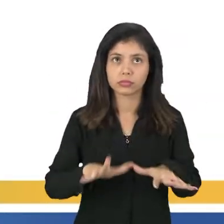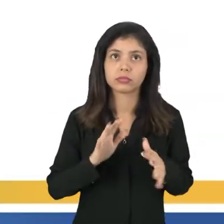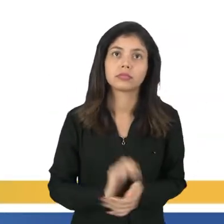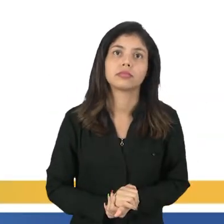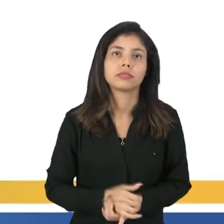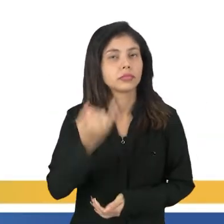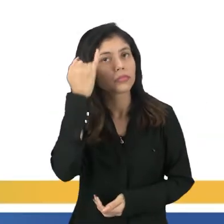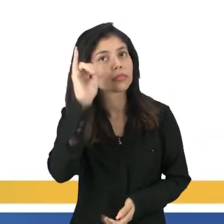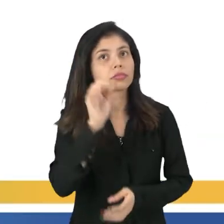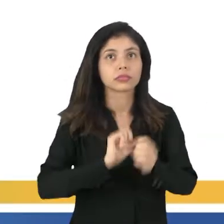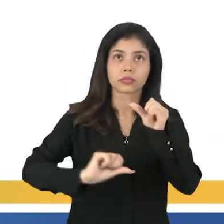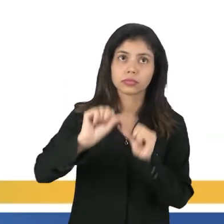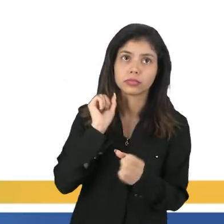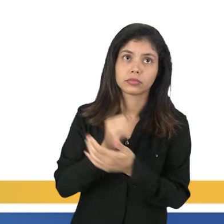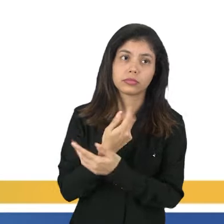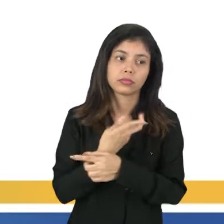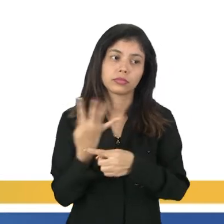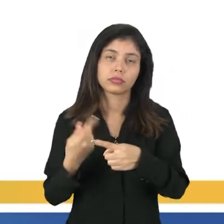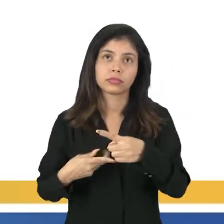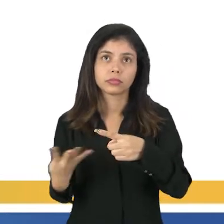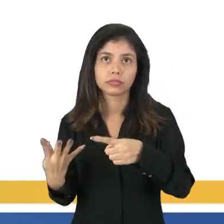promoção. A ideia, pessoal, é